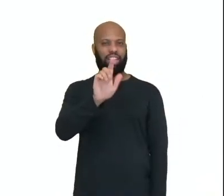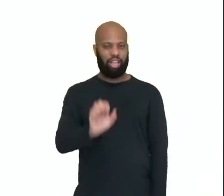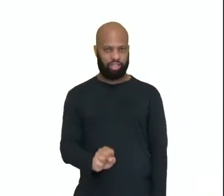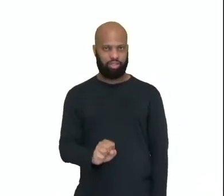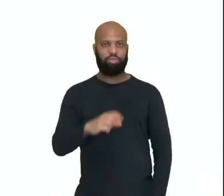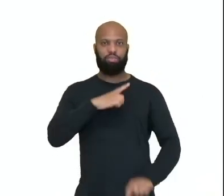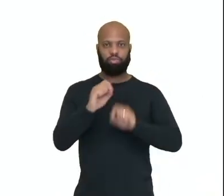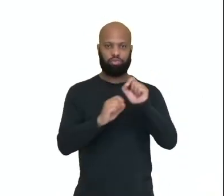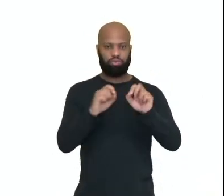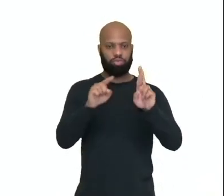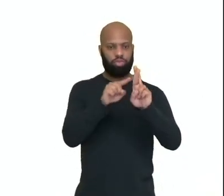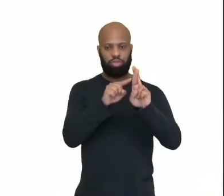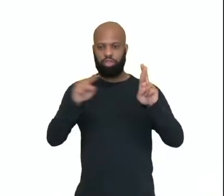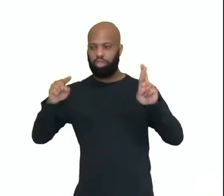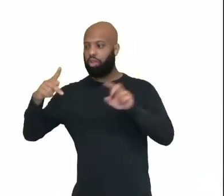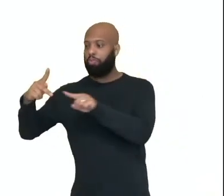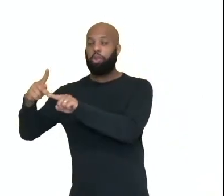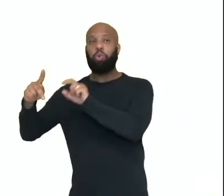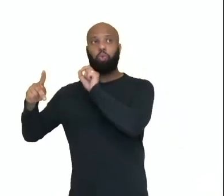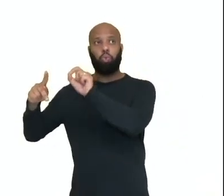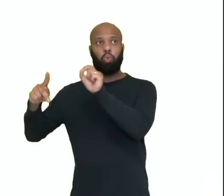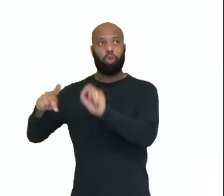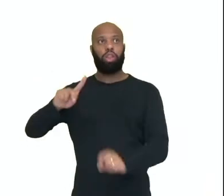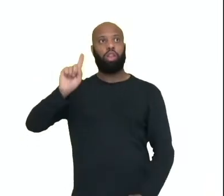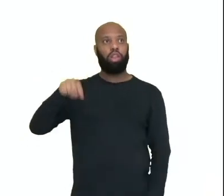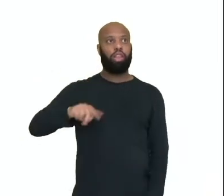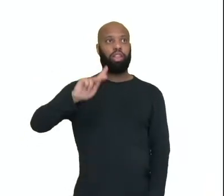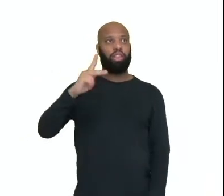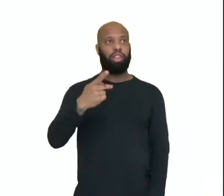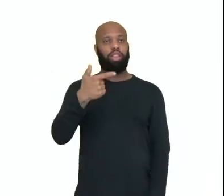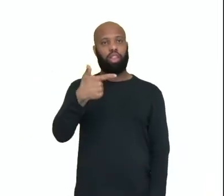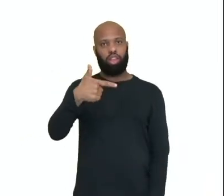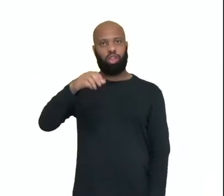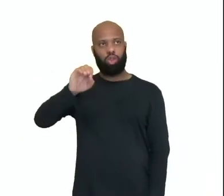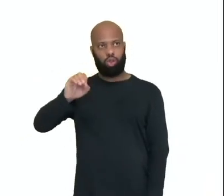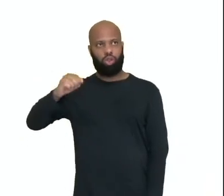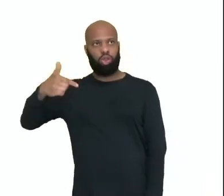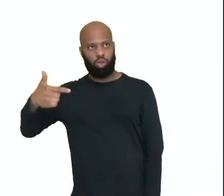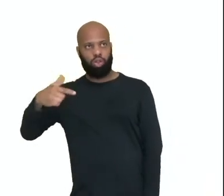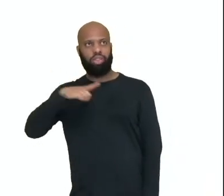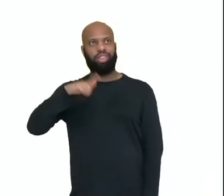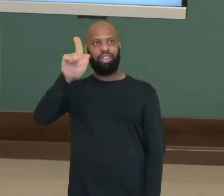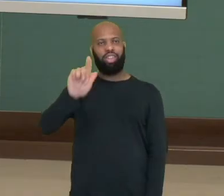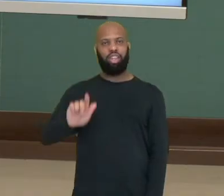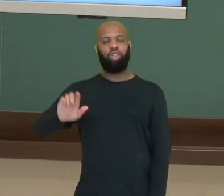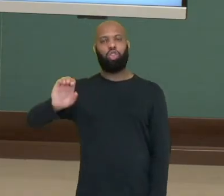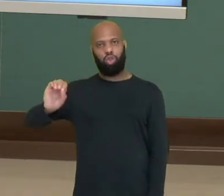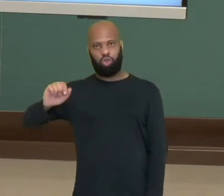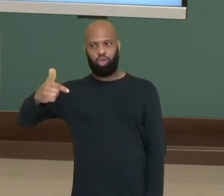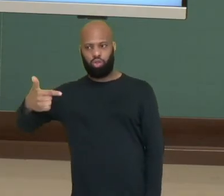peróxido de cálcio vai formar hidróxido de cálcio, peróxido de hidrogênio e gás oxigênio.